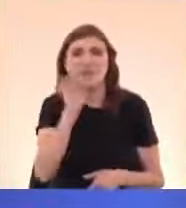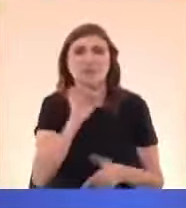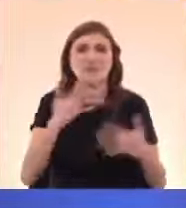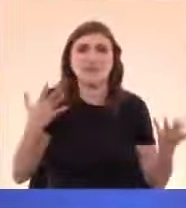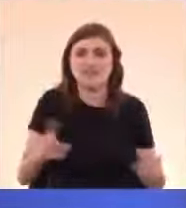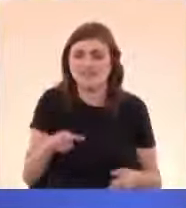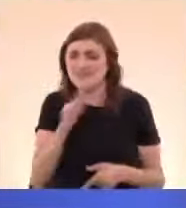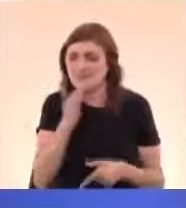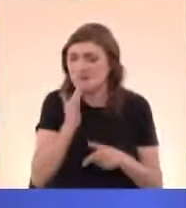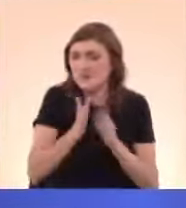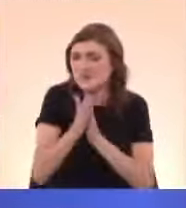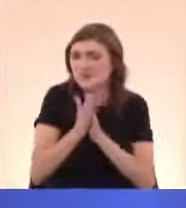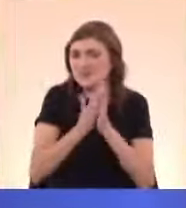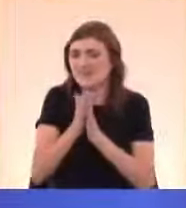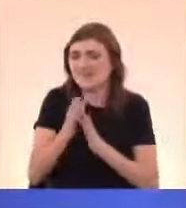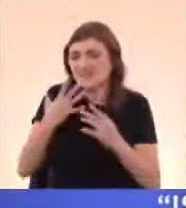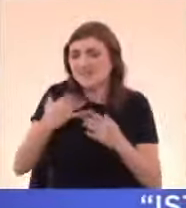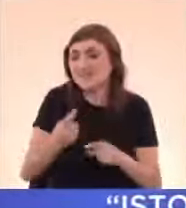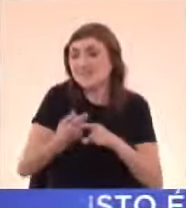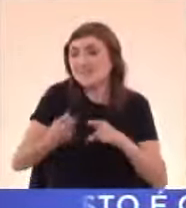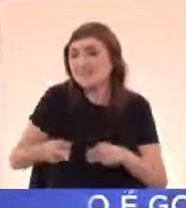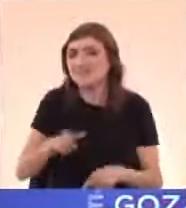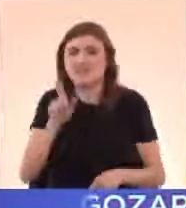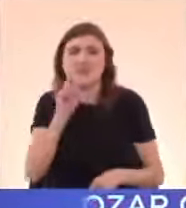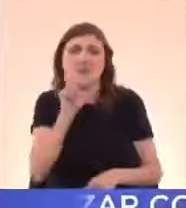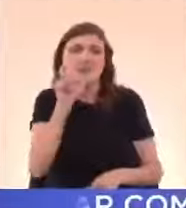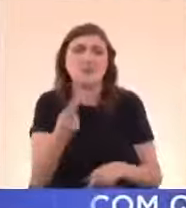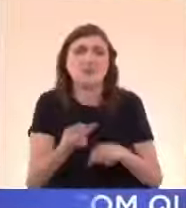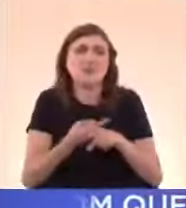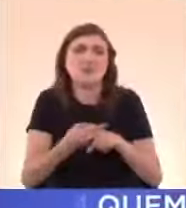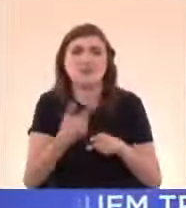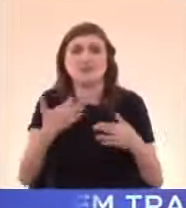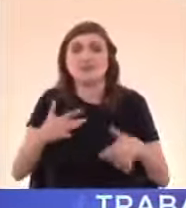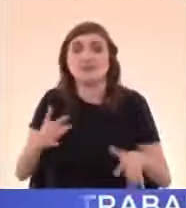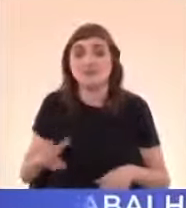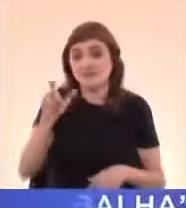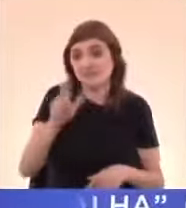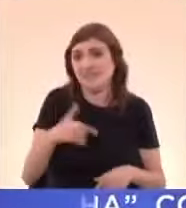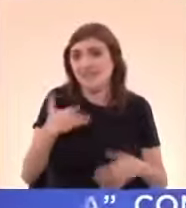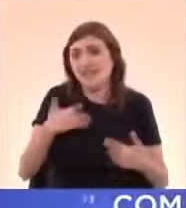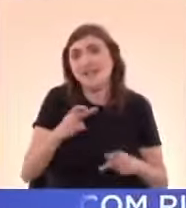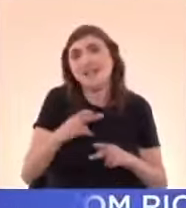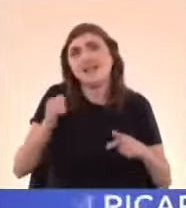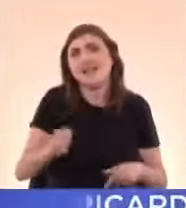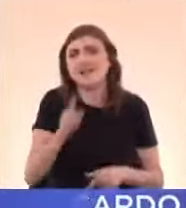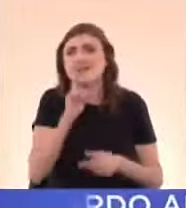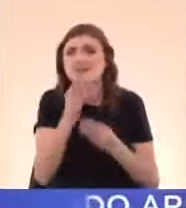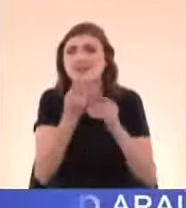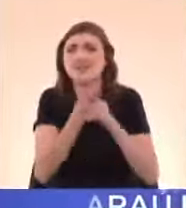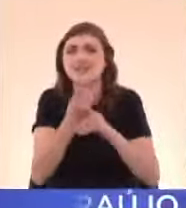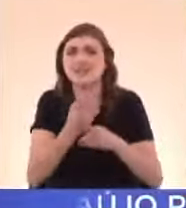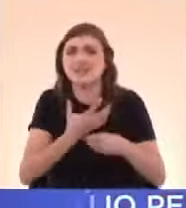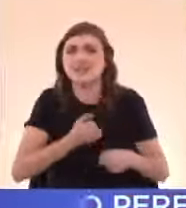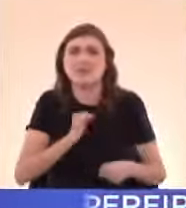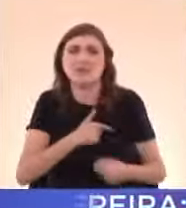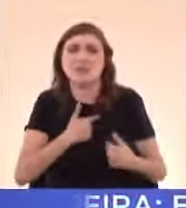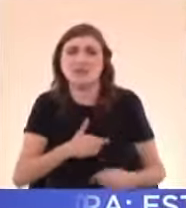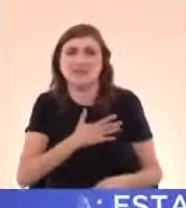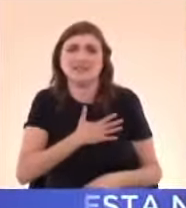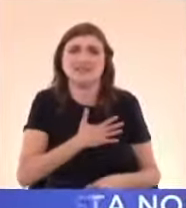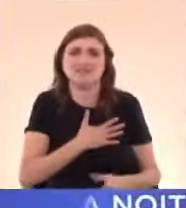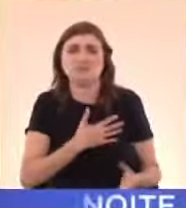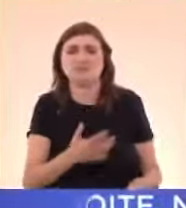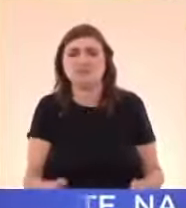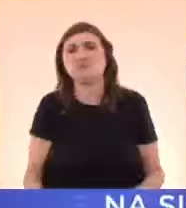mulher. Usa e abusa, ela é uma tentação. Ai, ai, ai, gostosa, mexe com o meu coração.